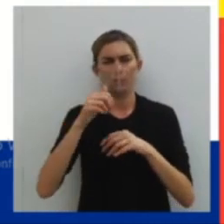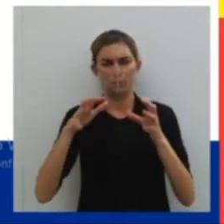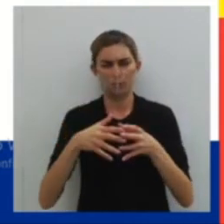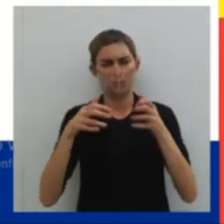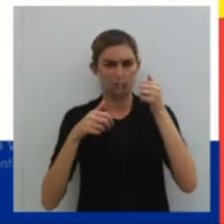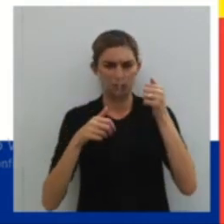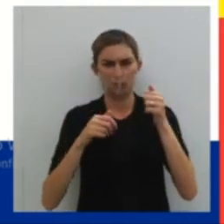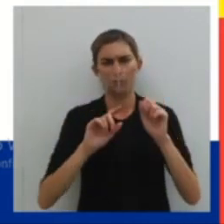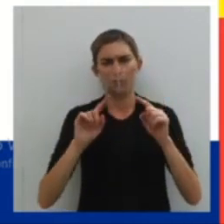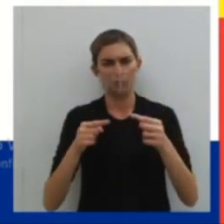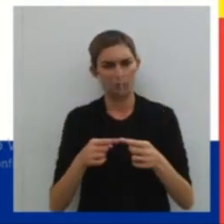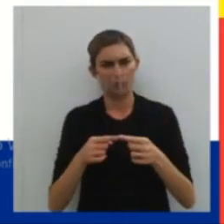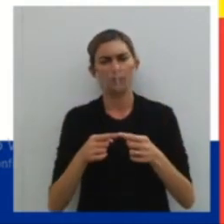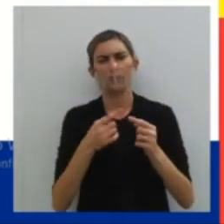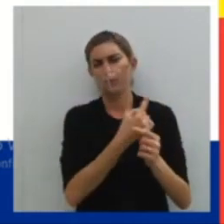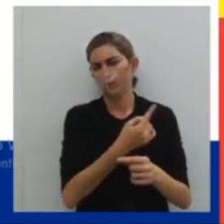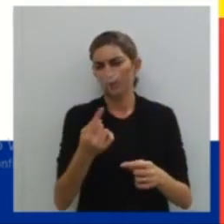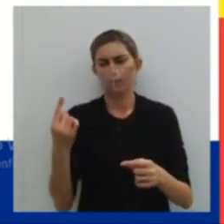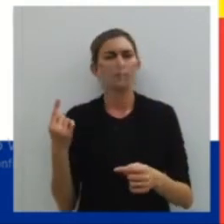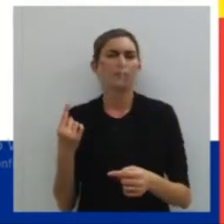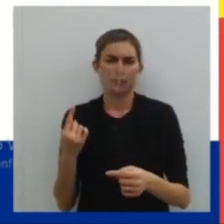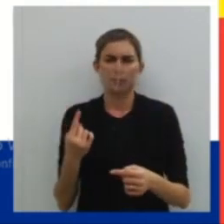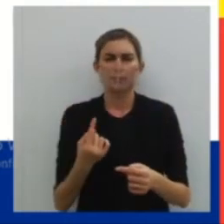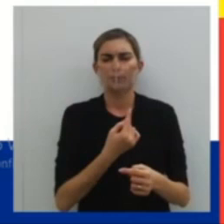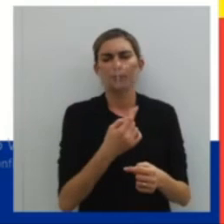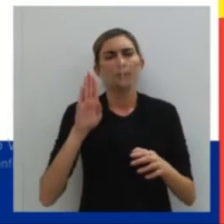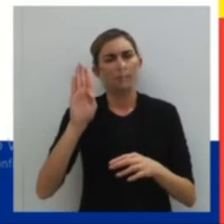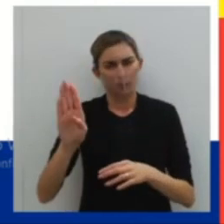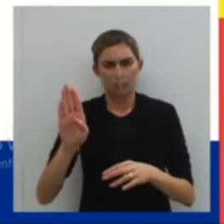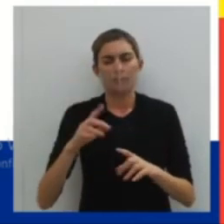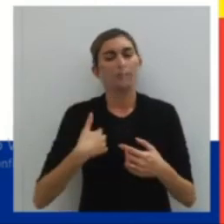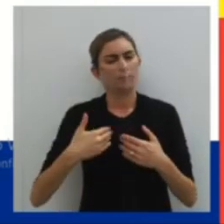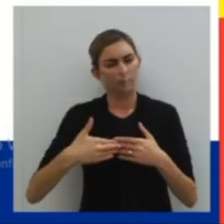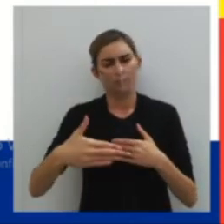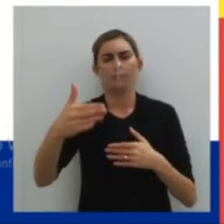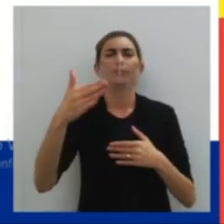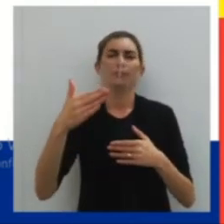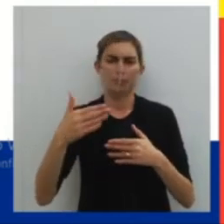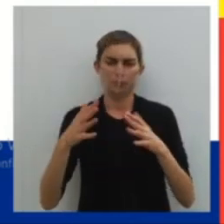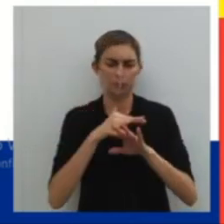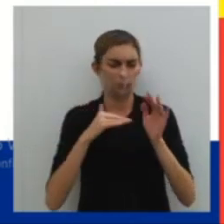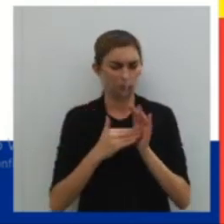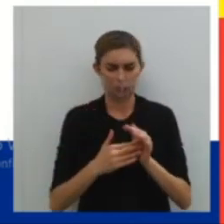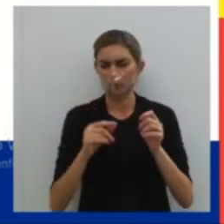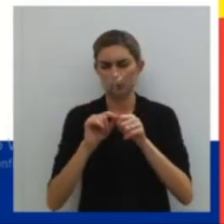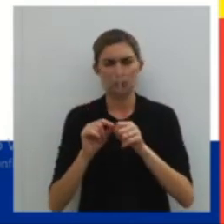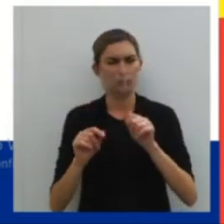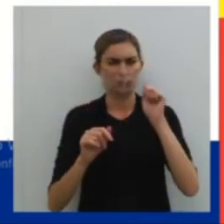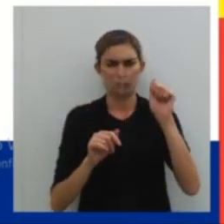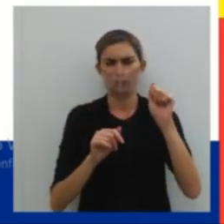A, associar a cada elemento individualmente do conjunto B e assim por diante. Todos os elementos de